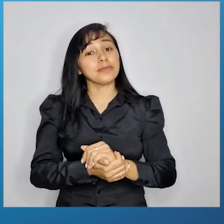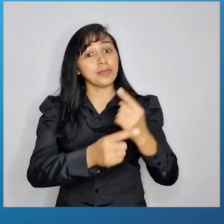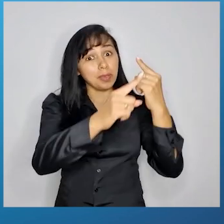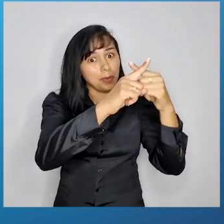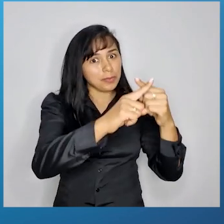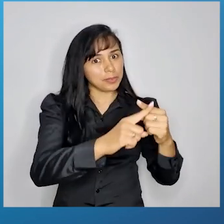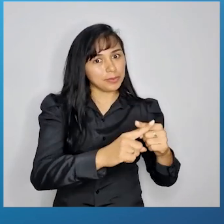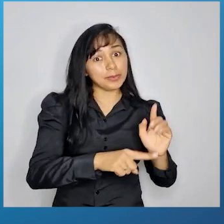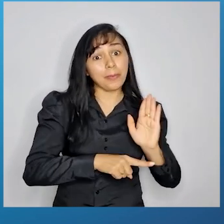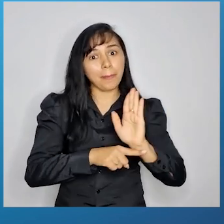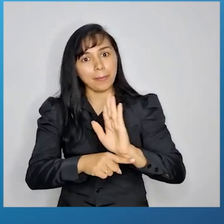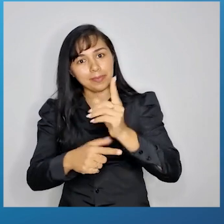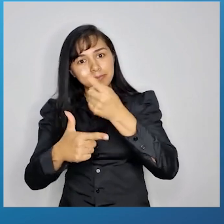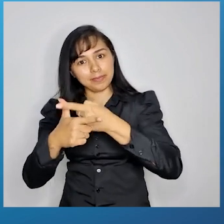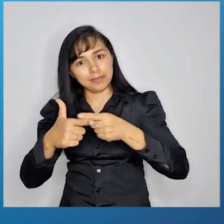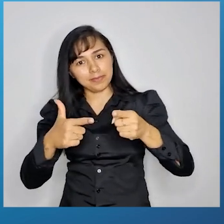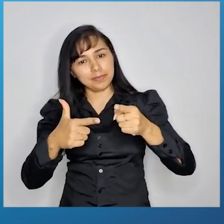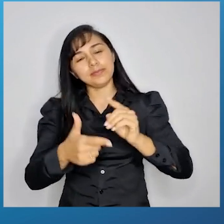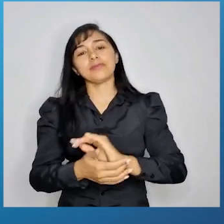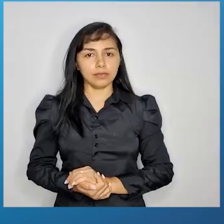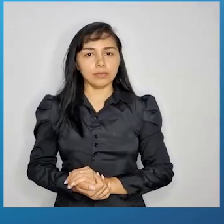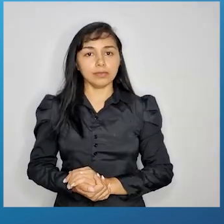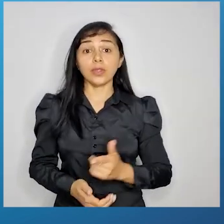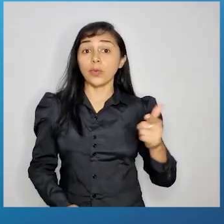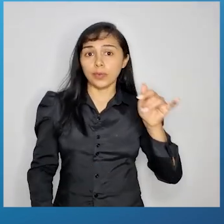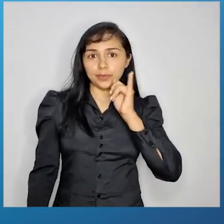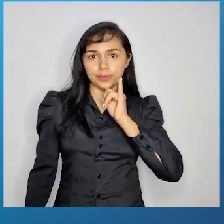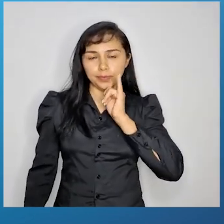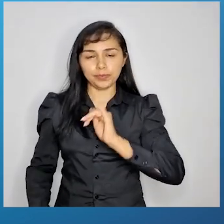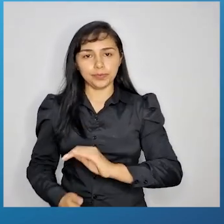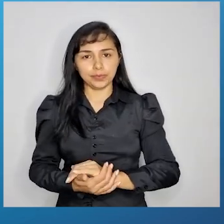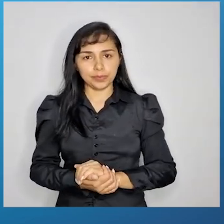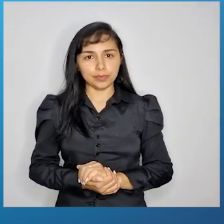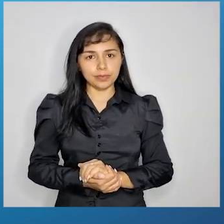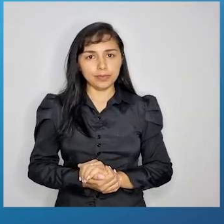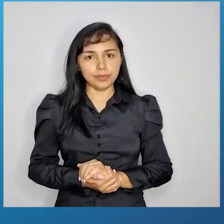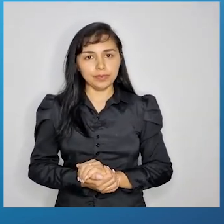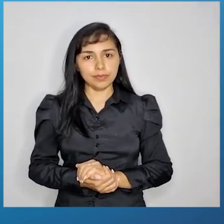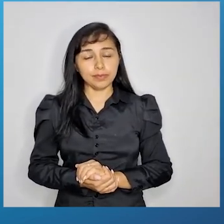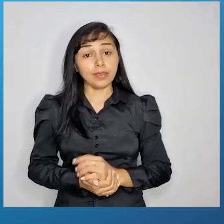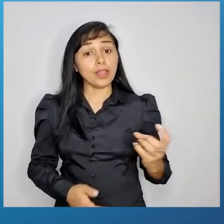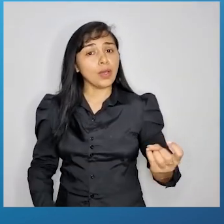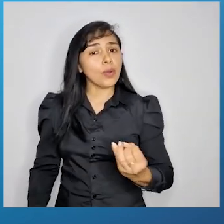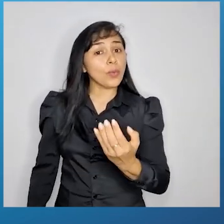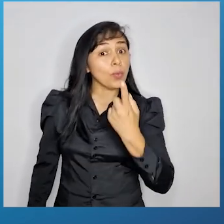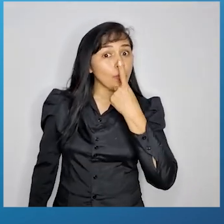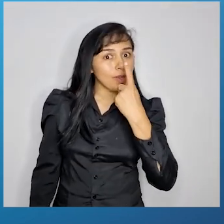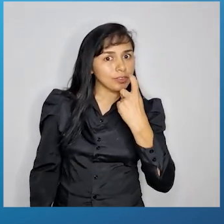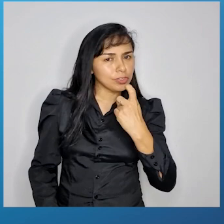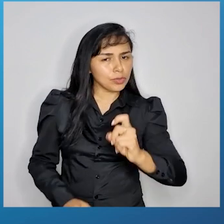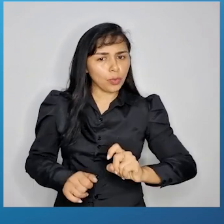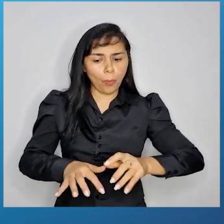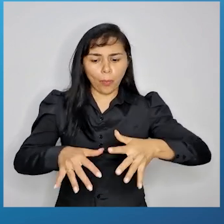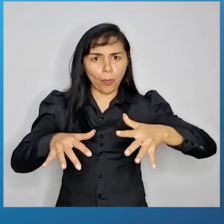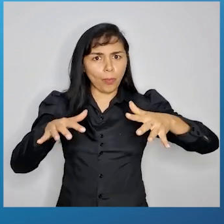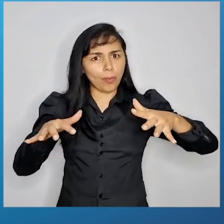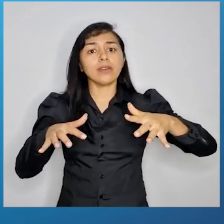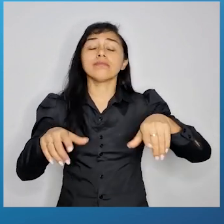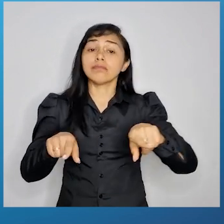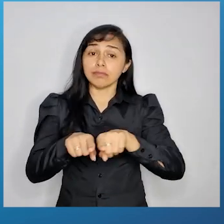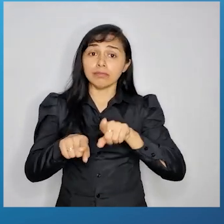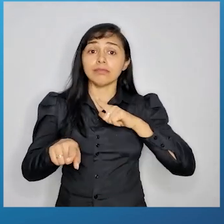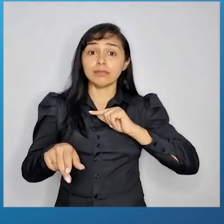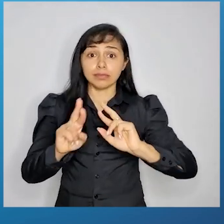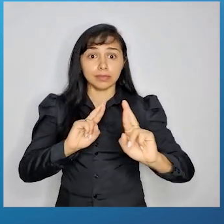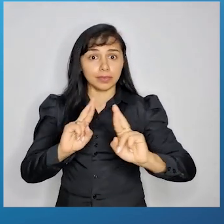da multiplicação. O nosso próximo problema. O aumento da geração de lixo é